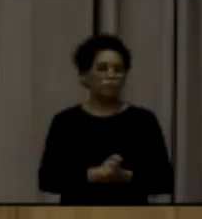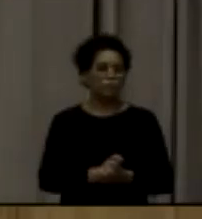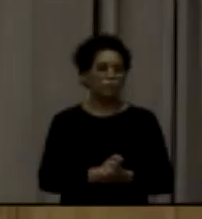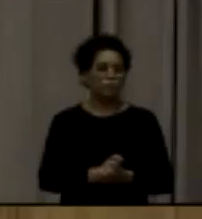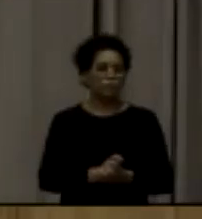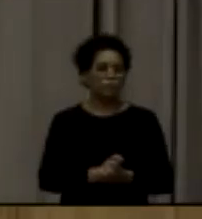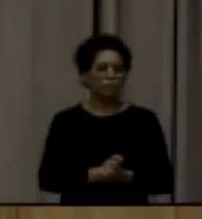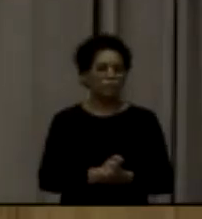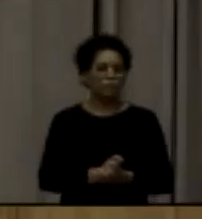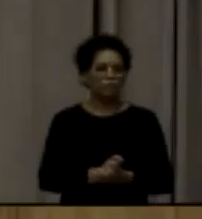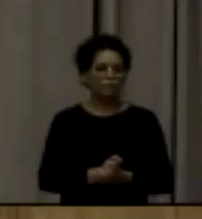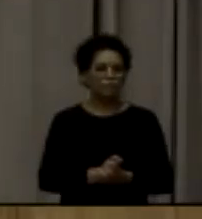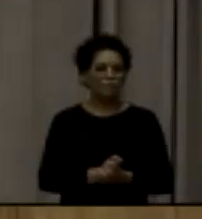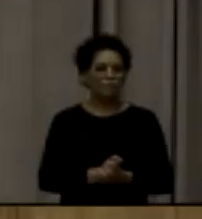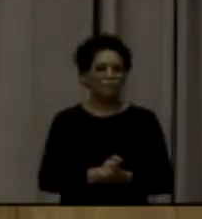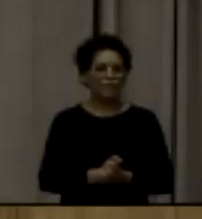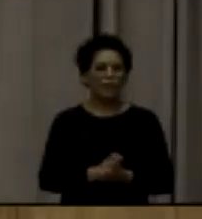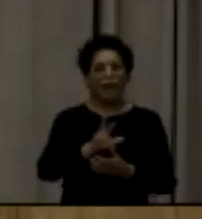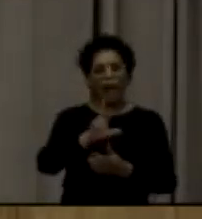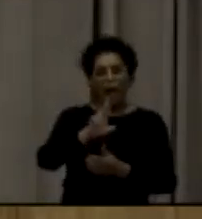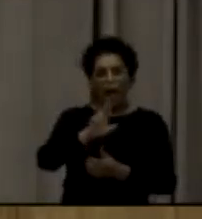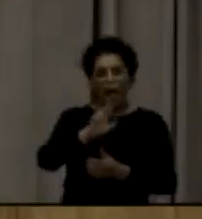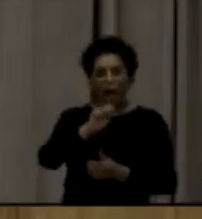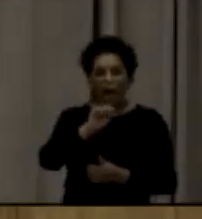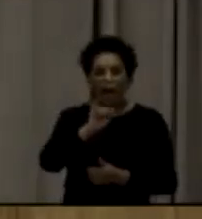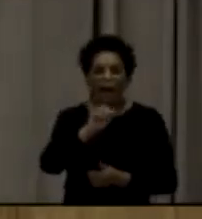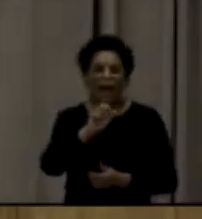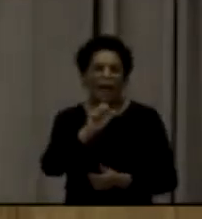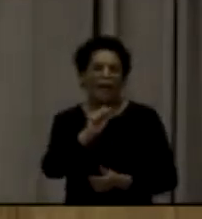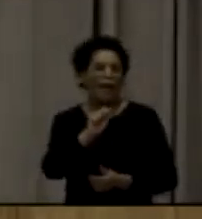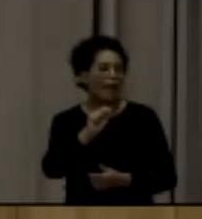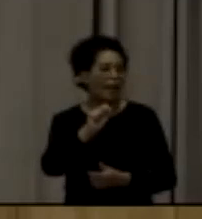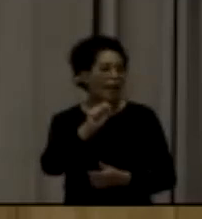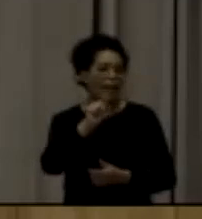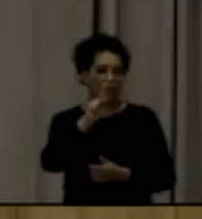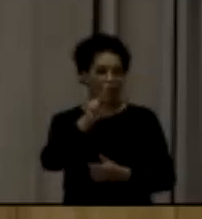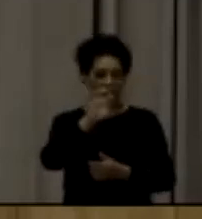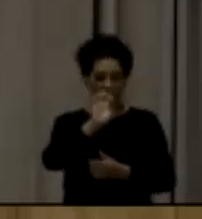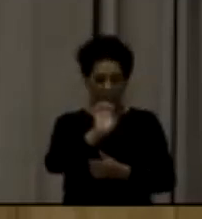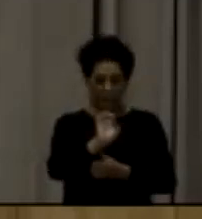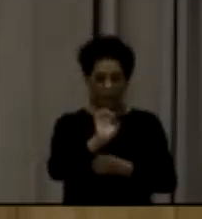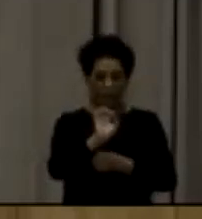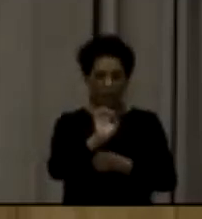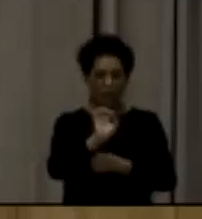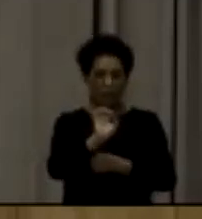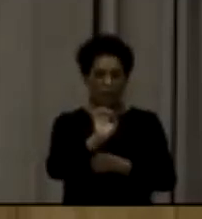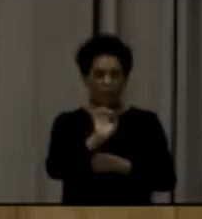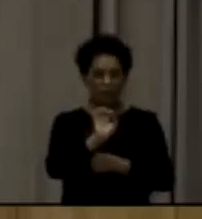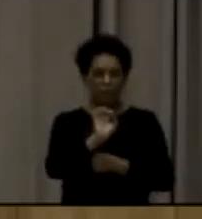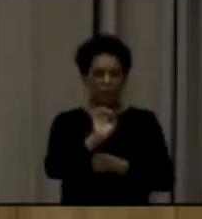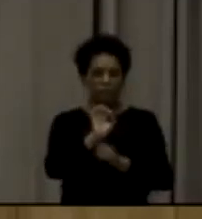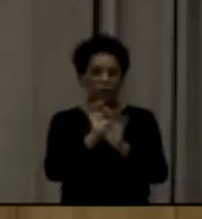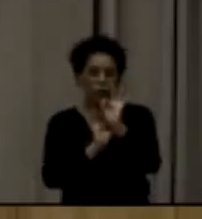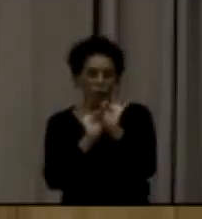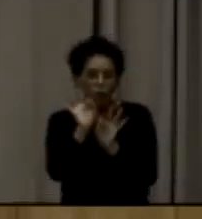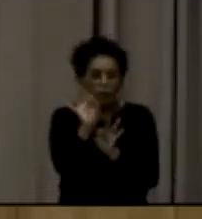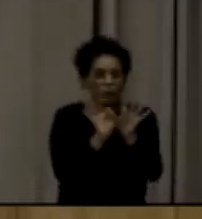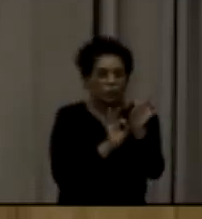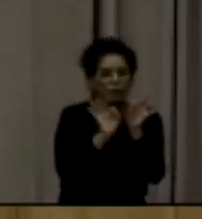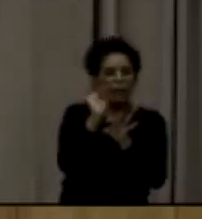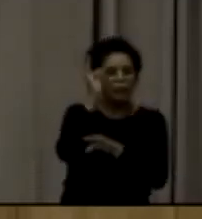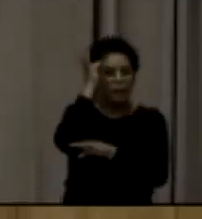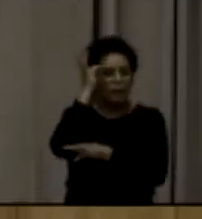Alô? O Hayek, ao elaborar as suas